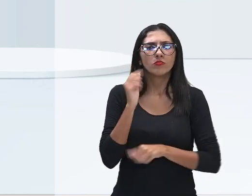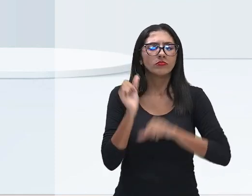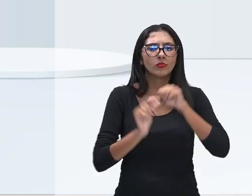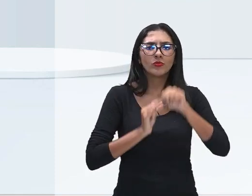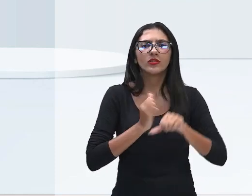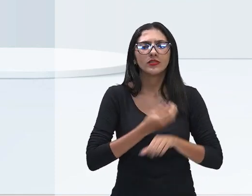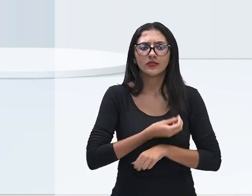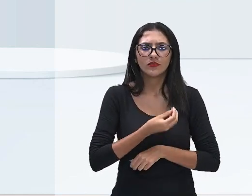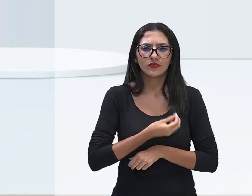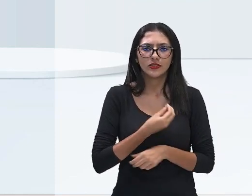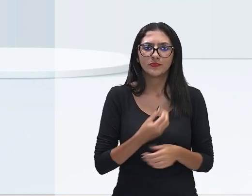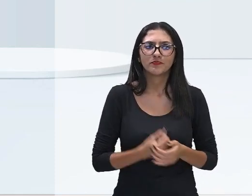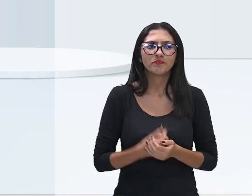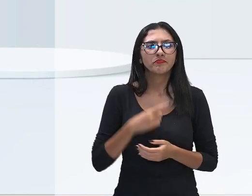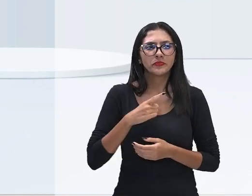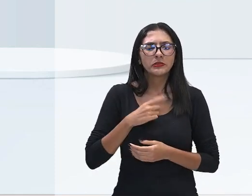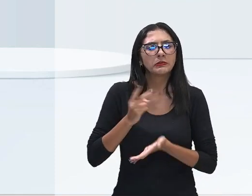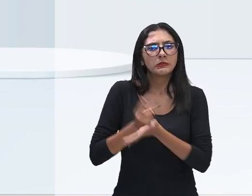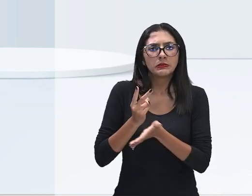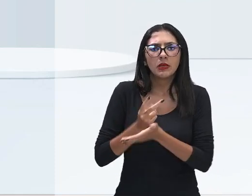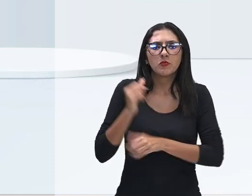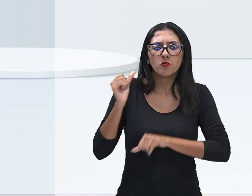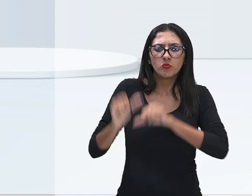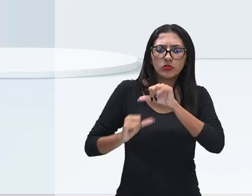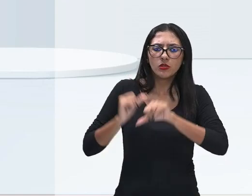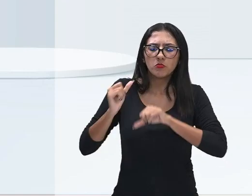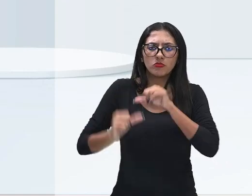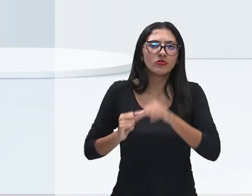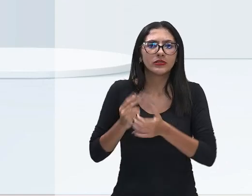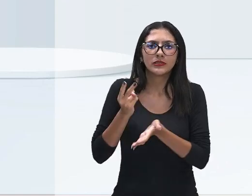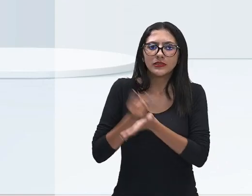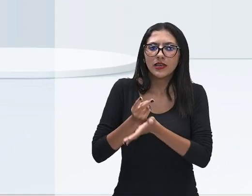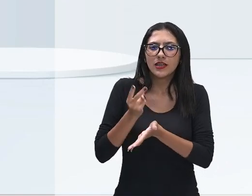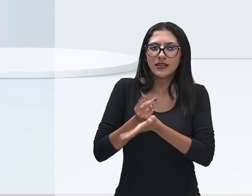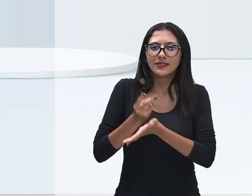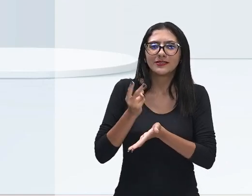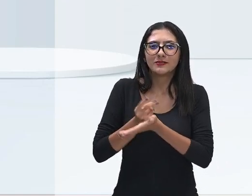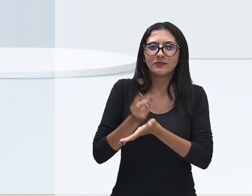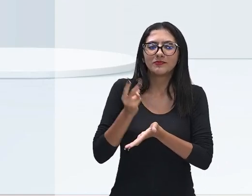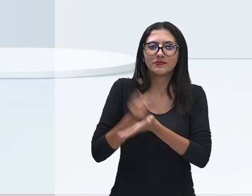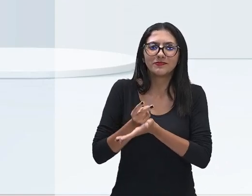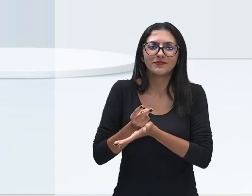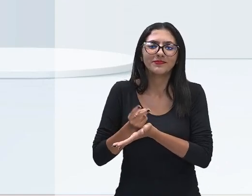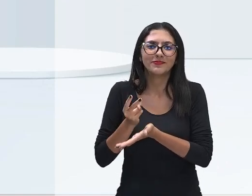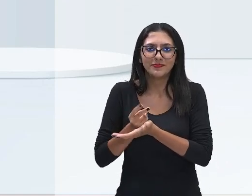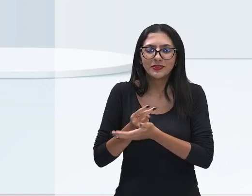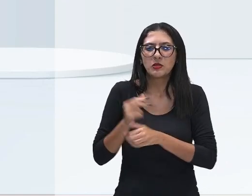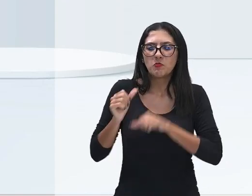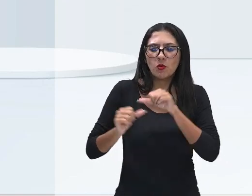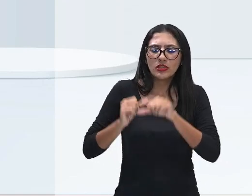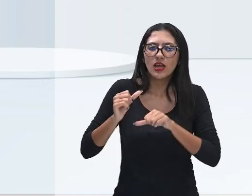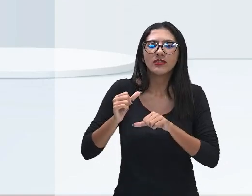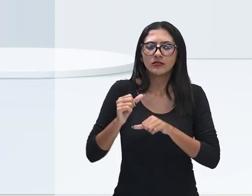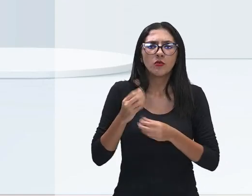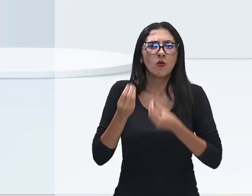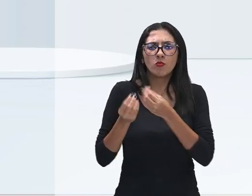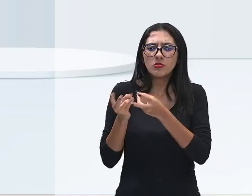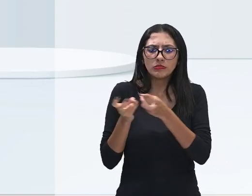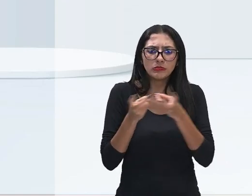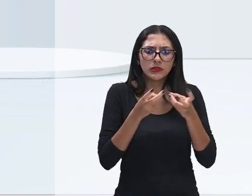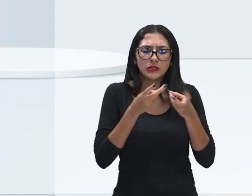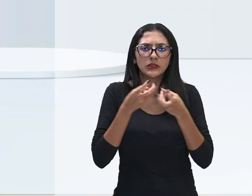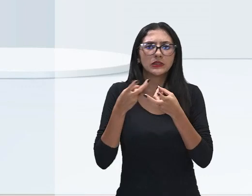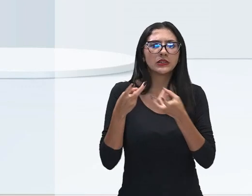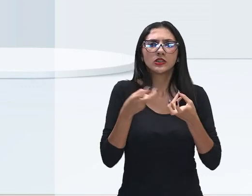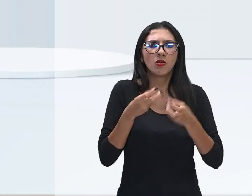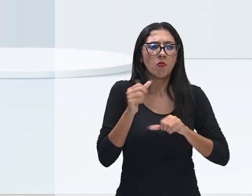a gente passa por transformações na vida praticamente o tempo todo, né? Quase sempre a gente está se deparando com uma nova